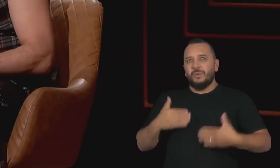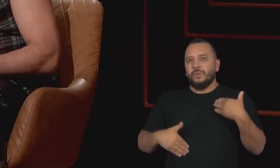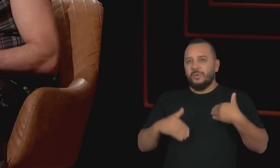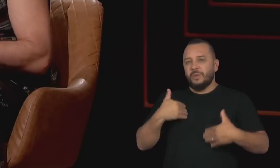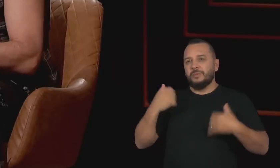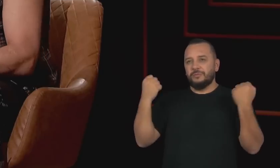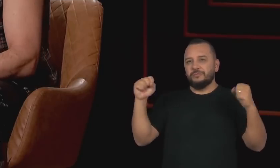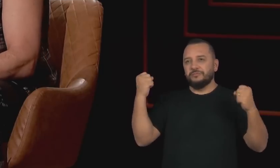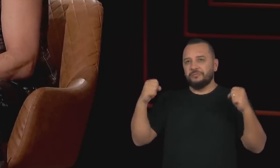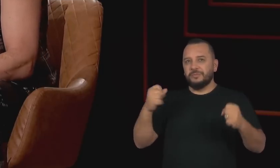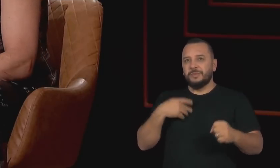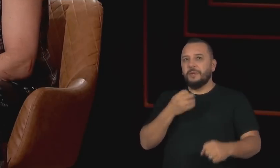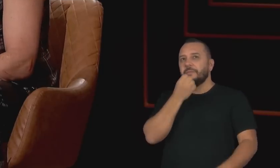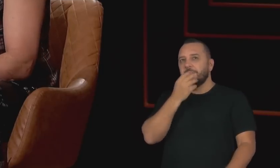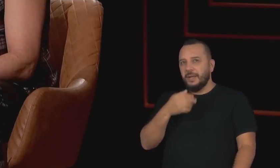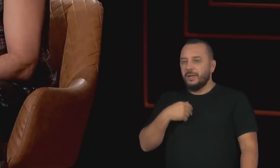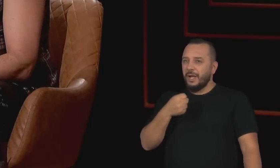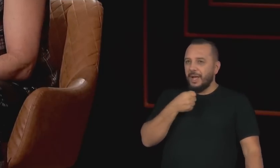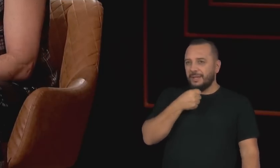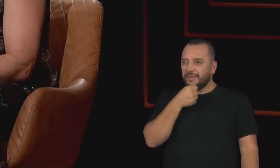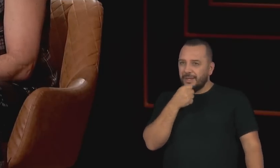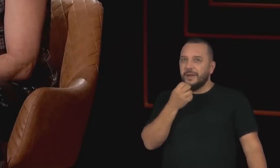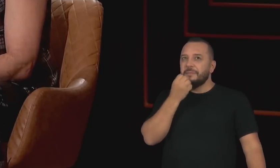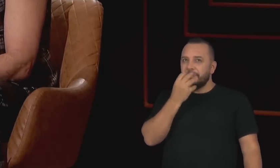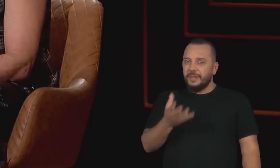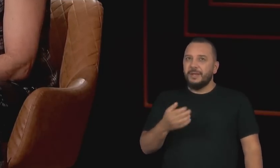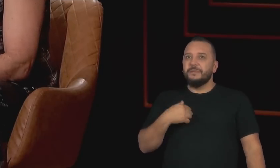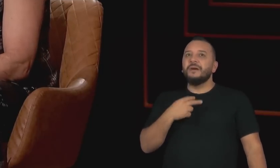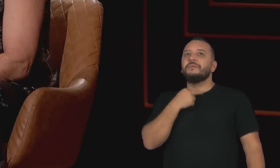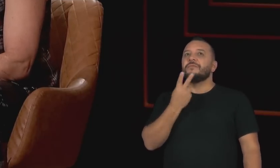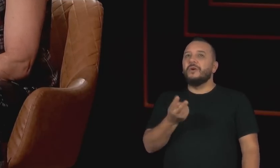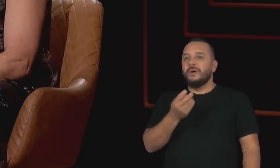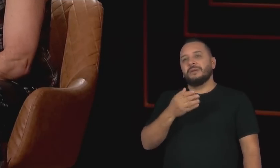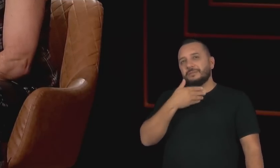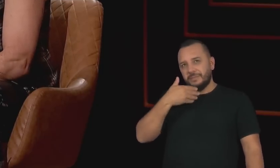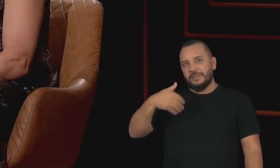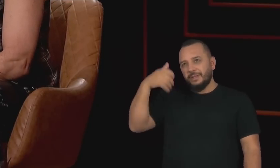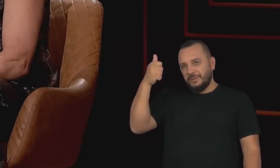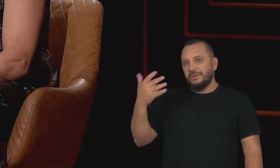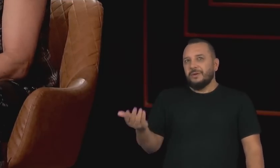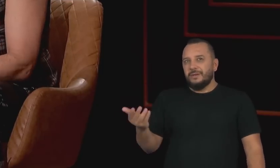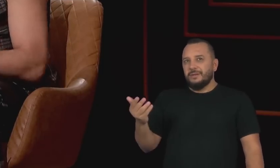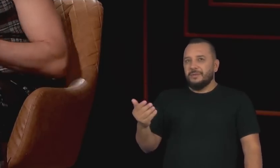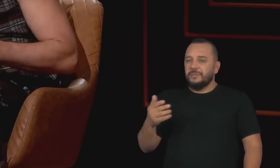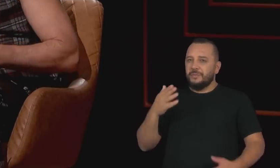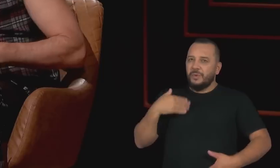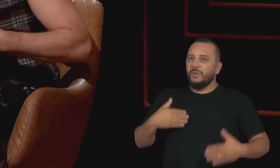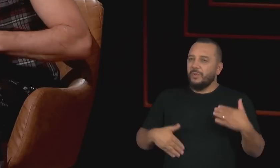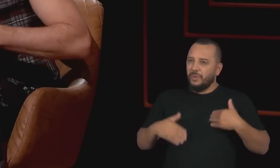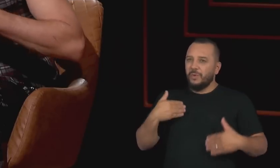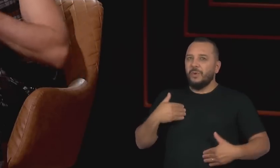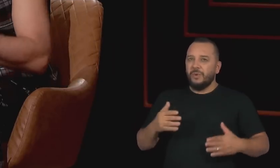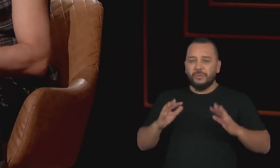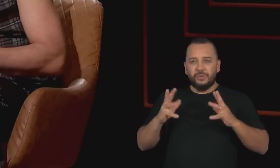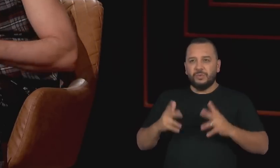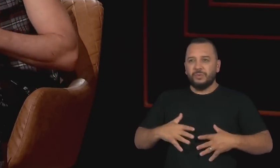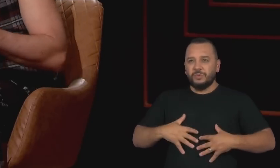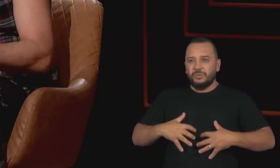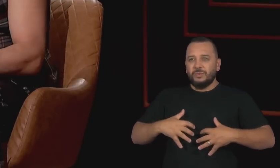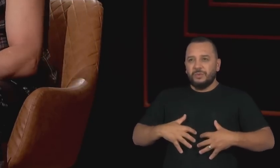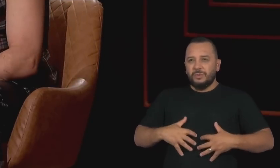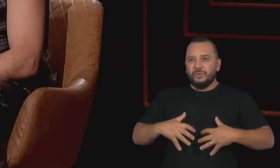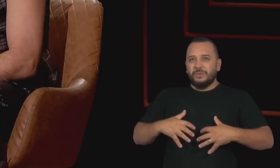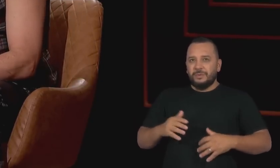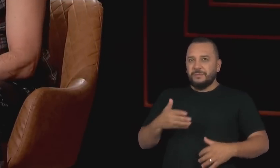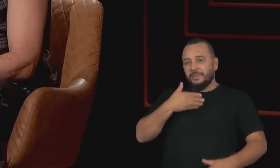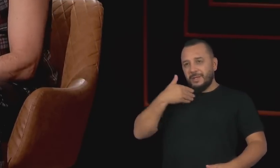bem comigo, para eu poder cantar melhor também, eu vou cantar bem melhor, a minha voz vai sair bem melhor, né? O meu corpo, o meu diafragma, tudo vai ficar